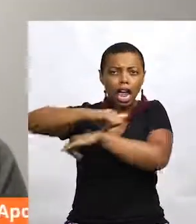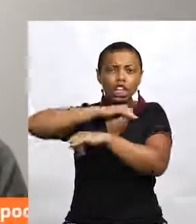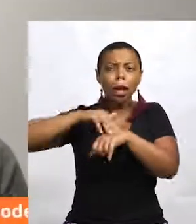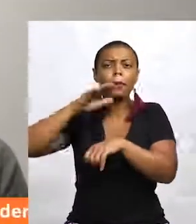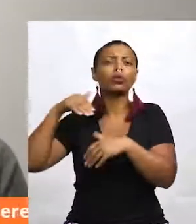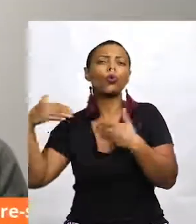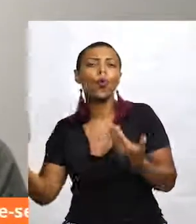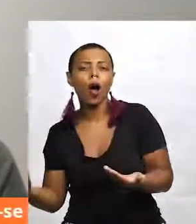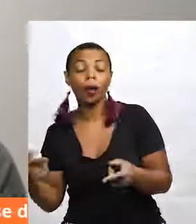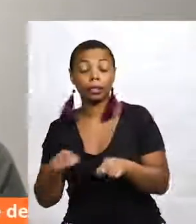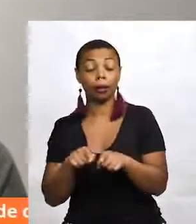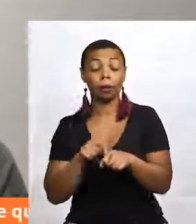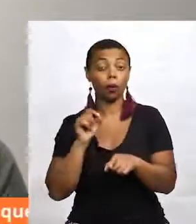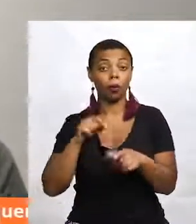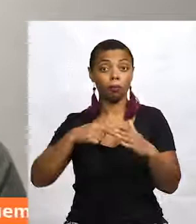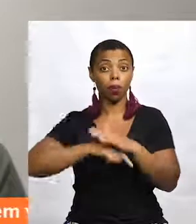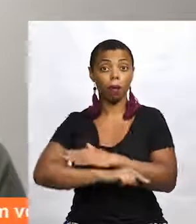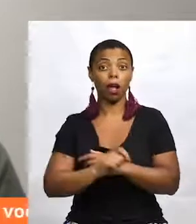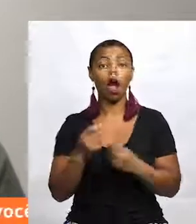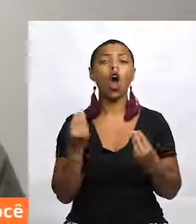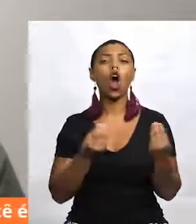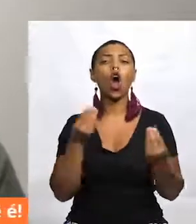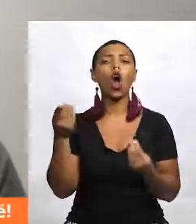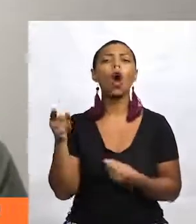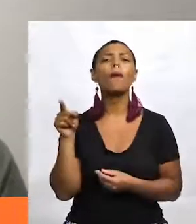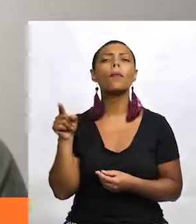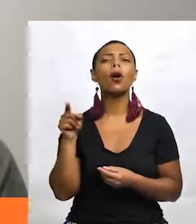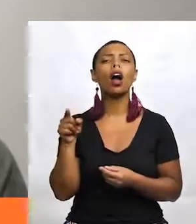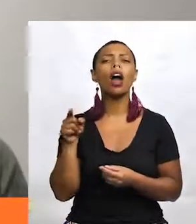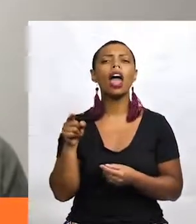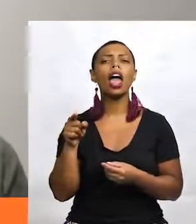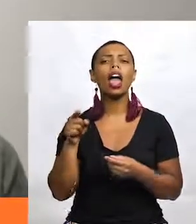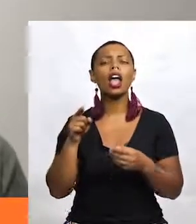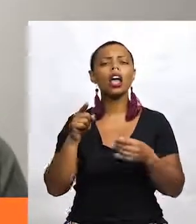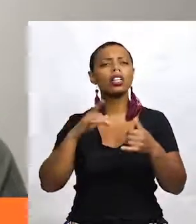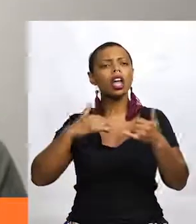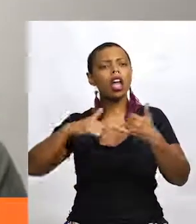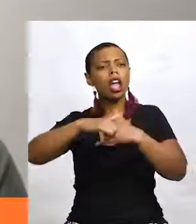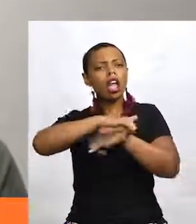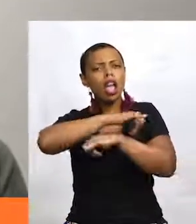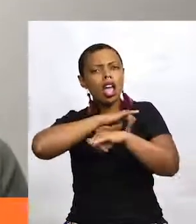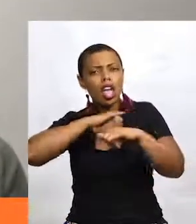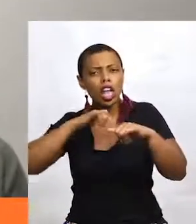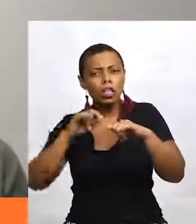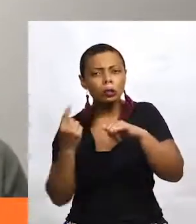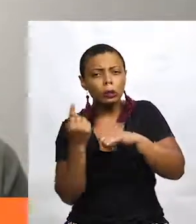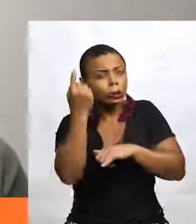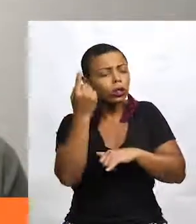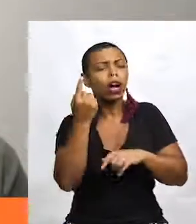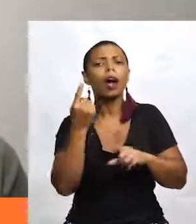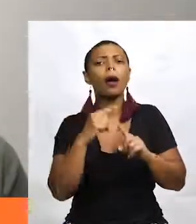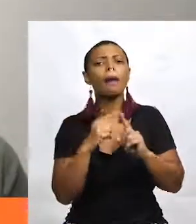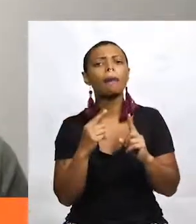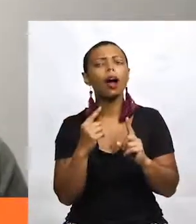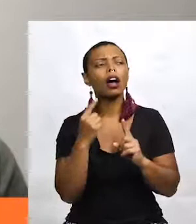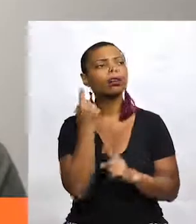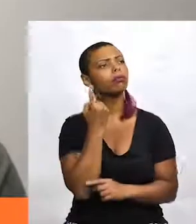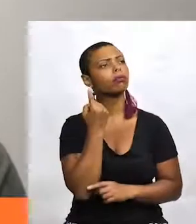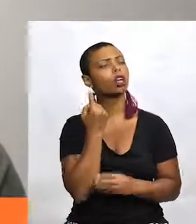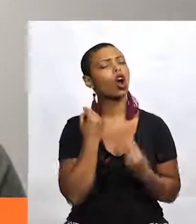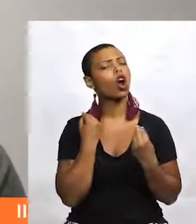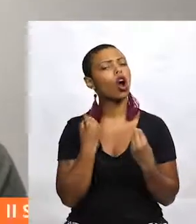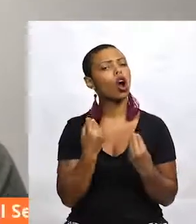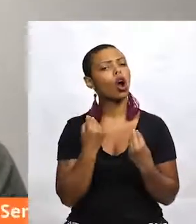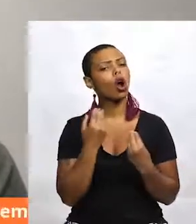é como essas partículas elas chegam com energia altíssima. Uma coisa que a gente se pergunta é quais são os processos de aceleração dessas